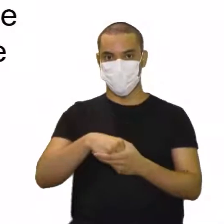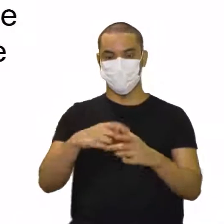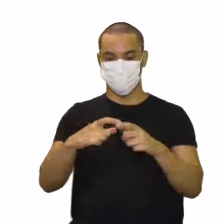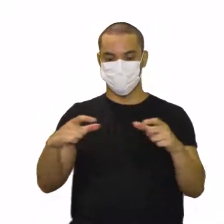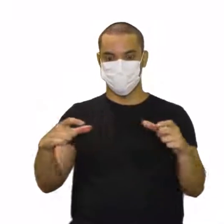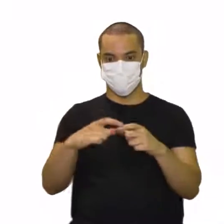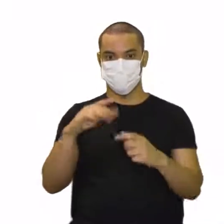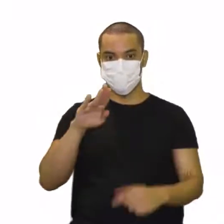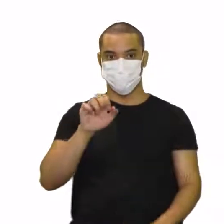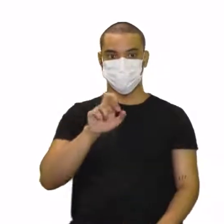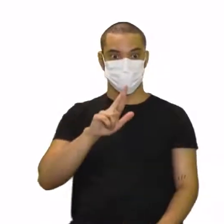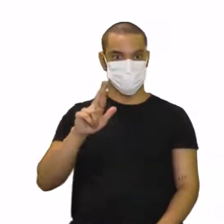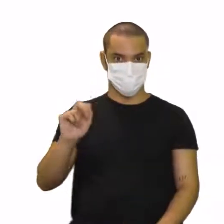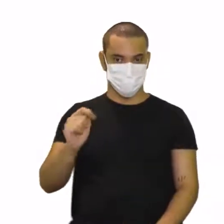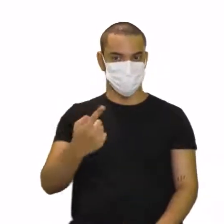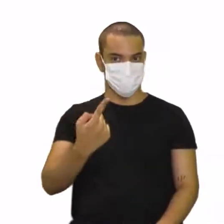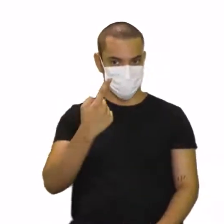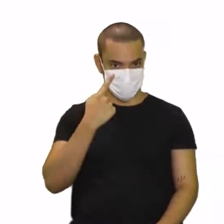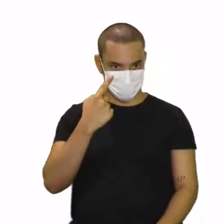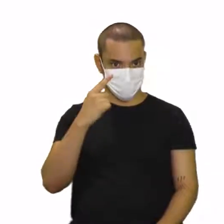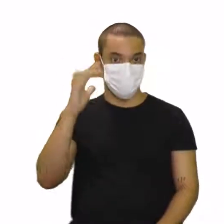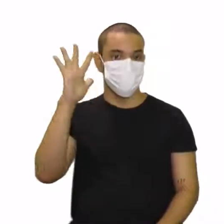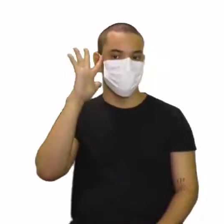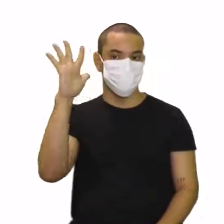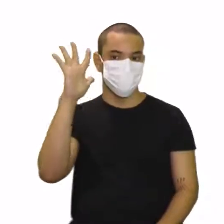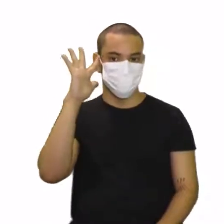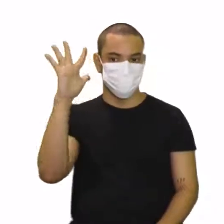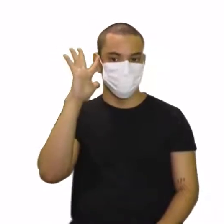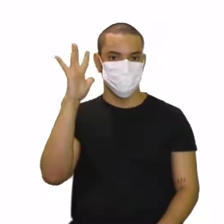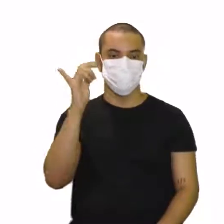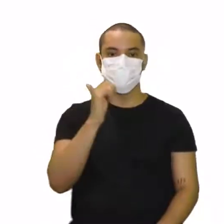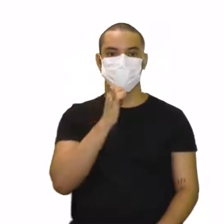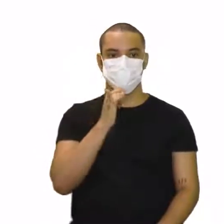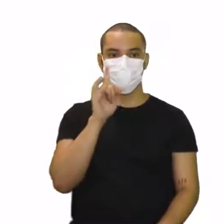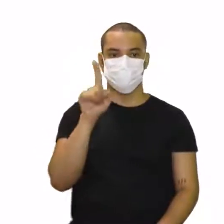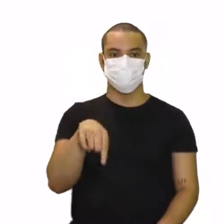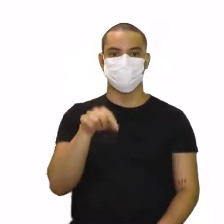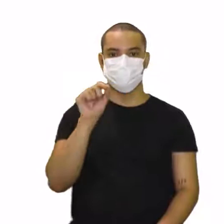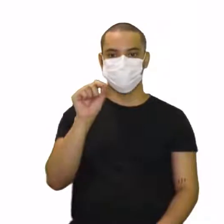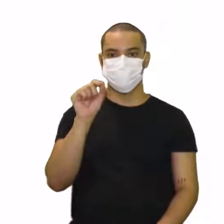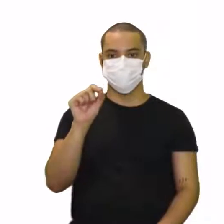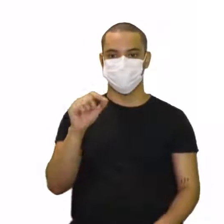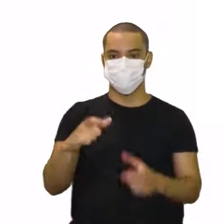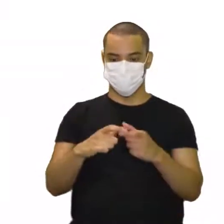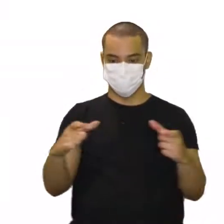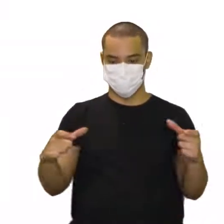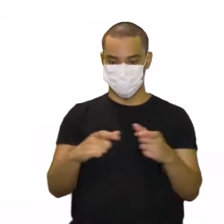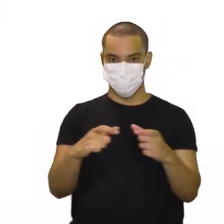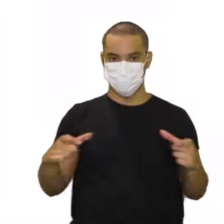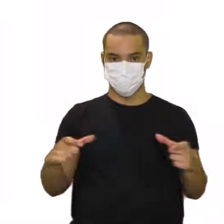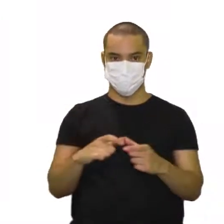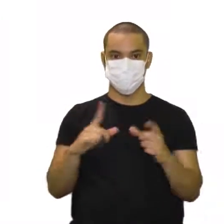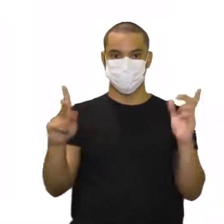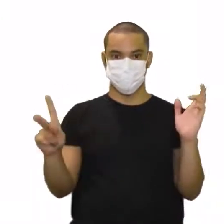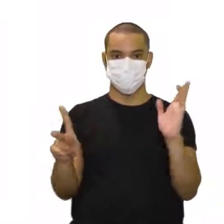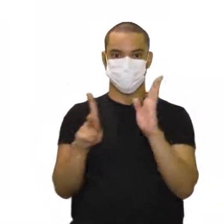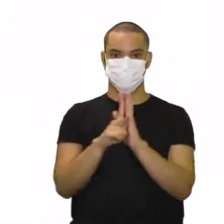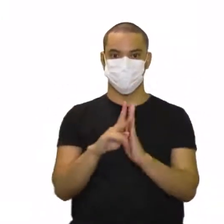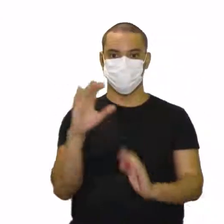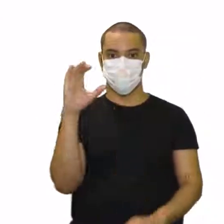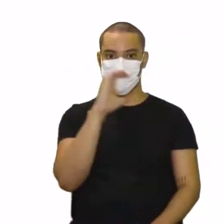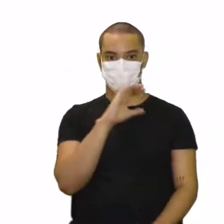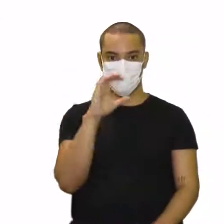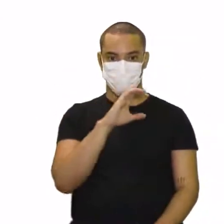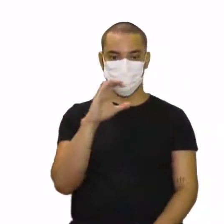Então, olha só. Vamos imaginar que a barra condutora se desloca com velocidade